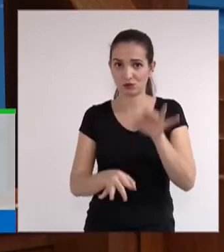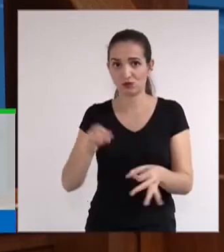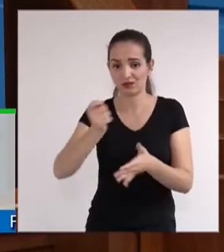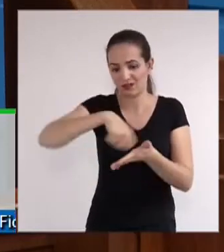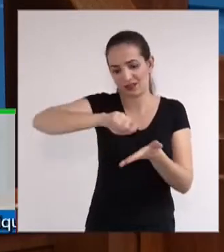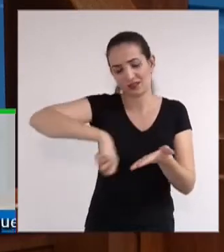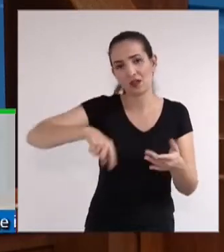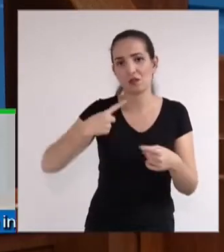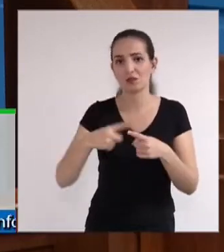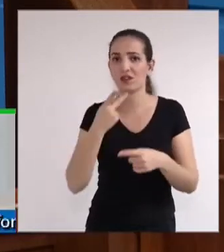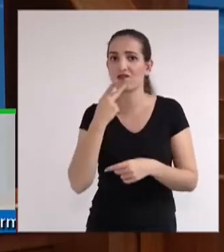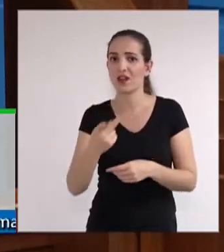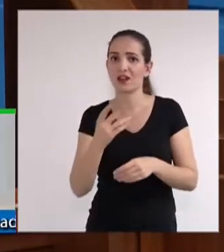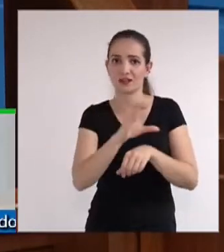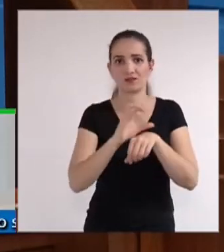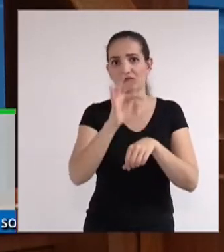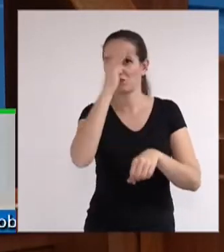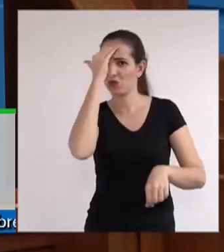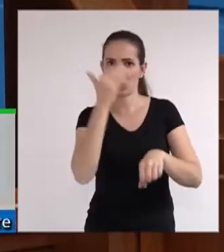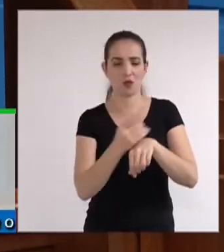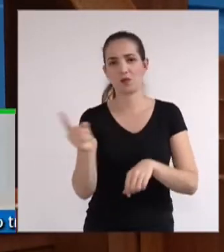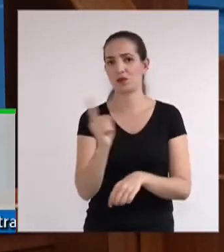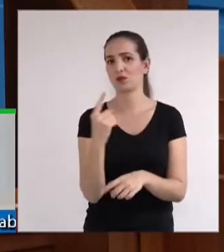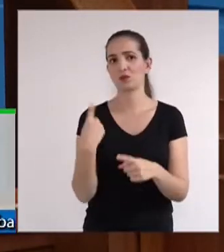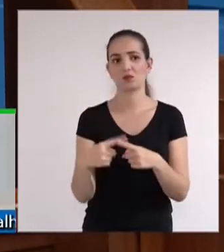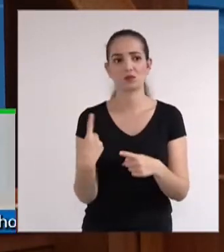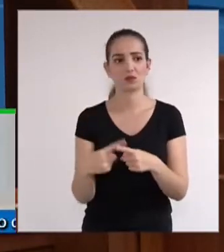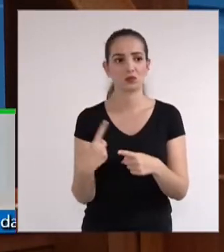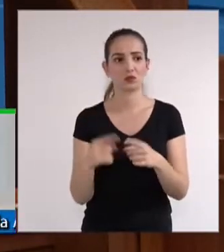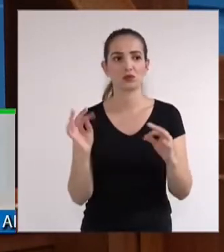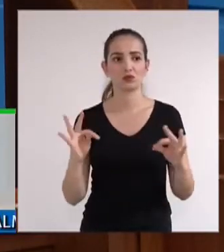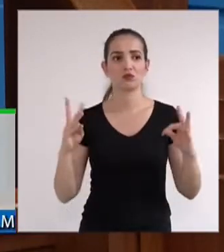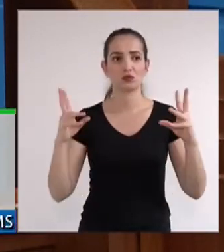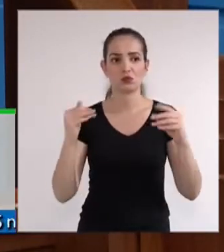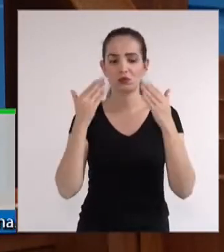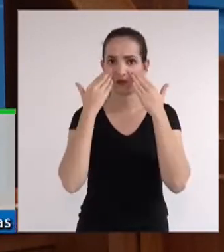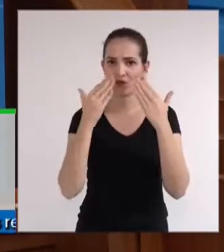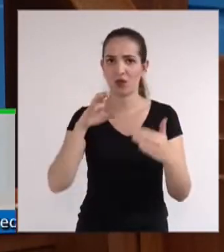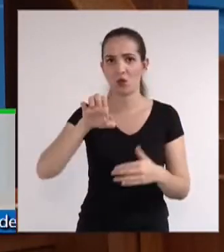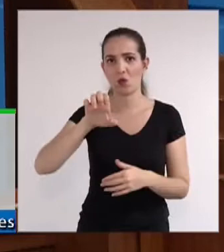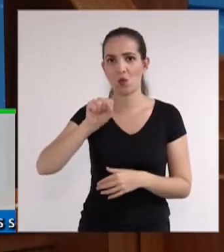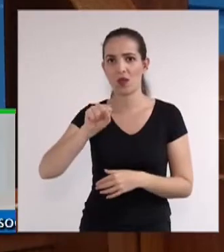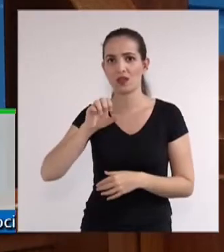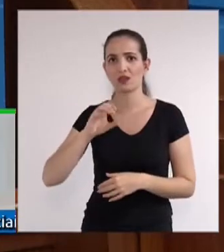votação, porque nem eles veem o escrutínio.